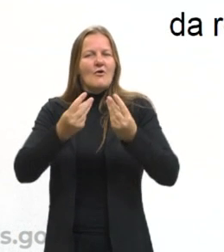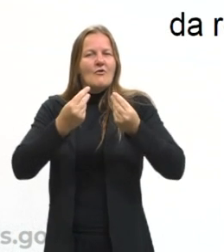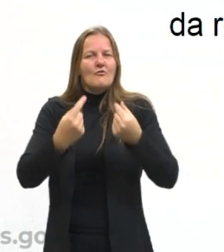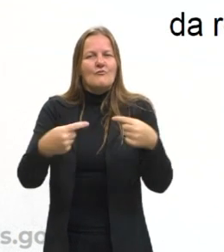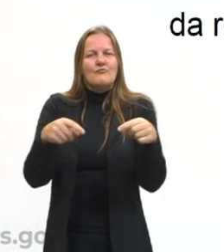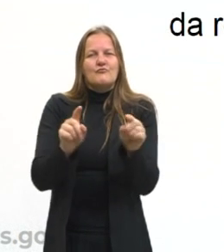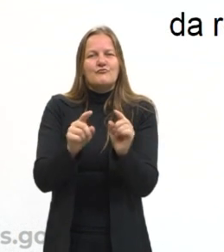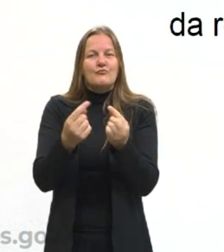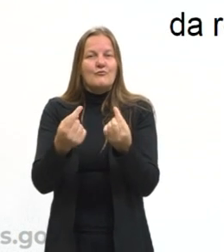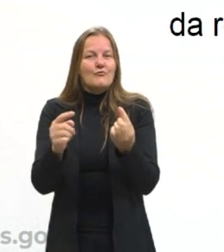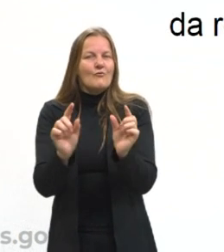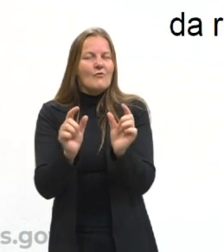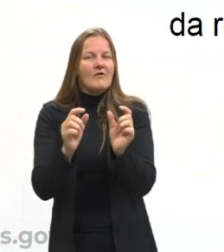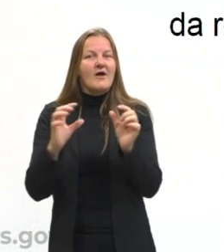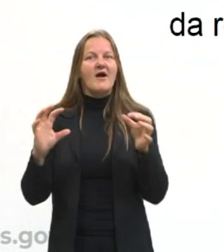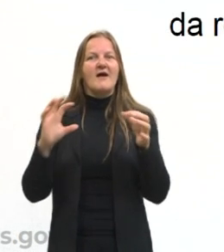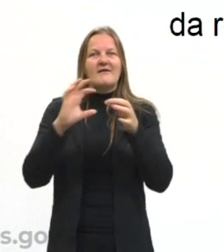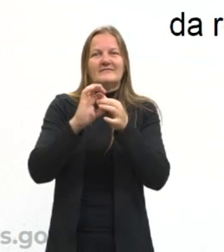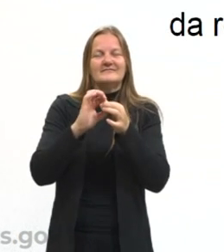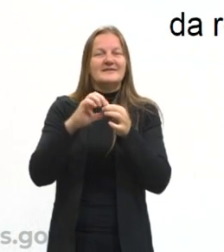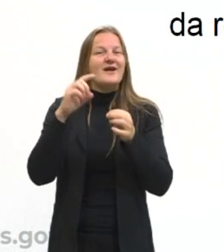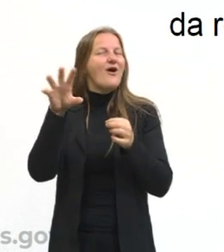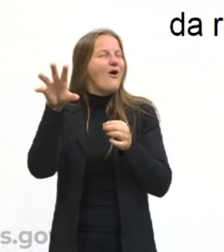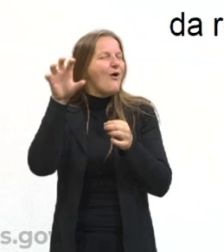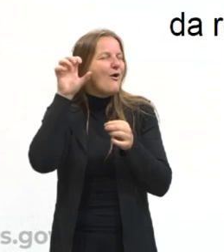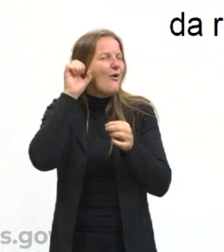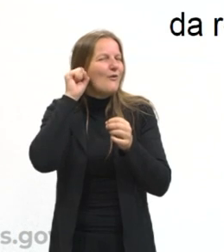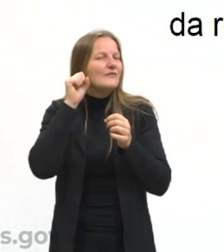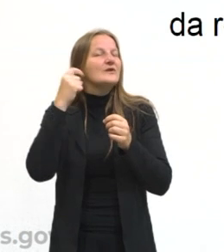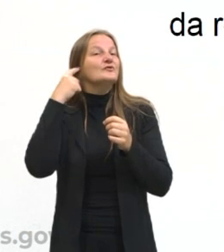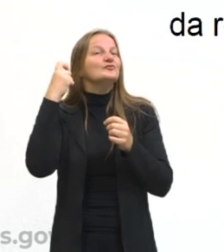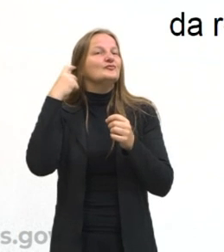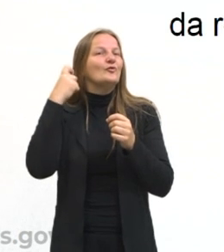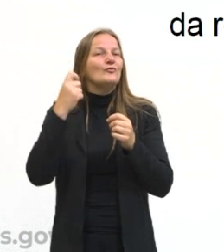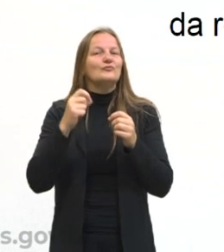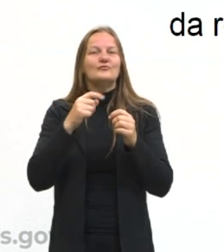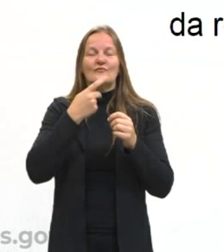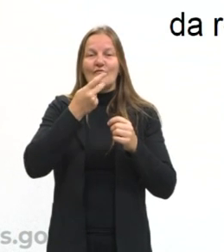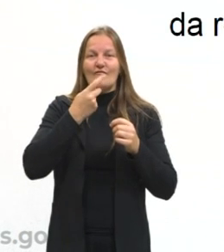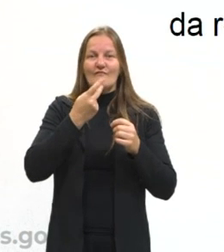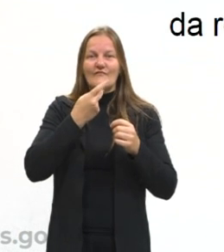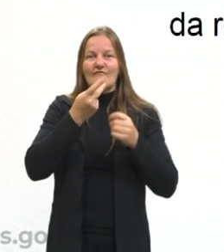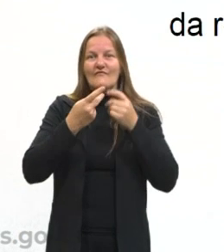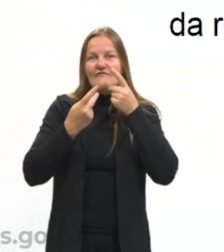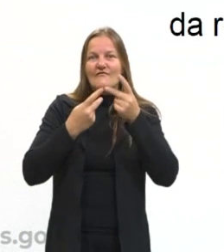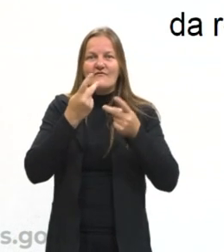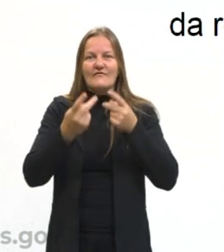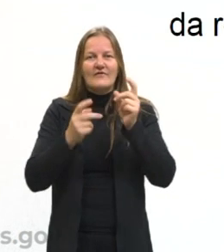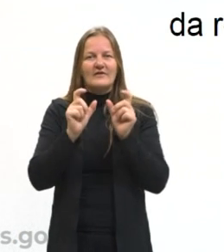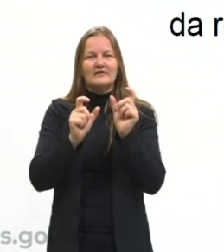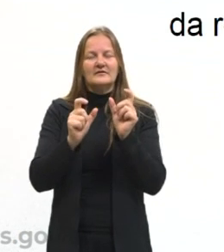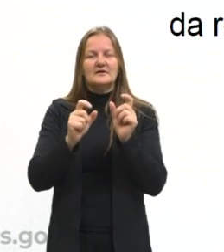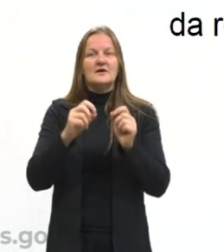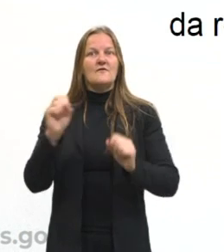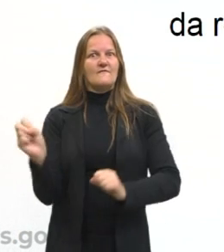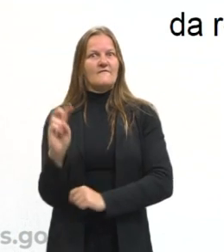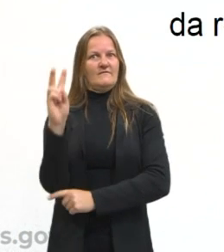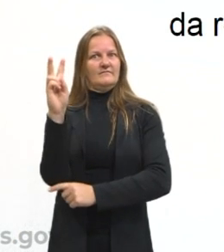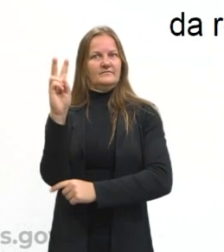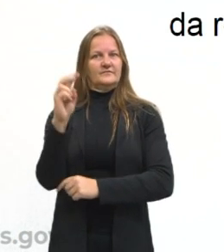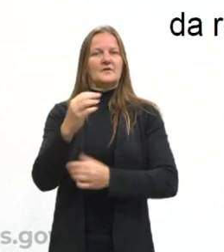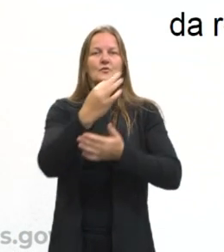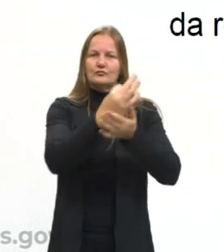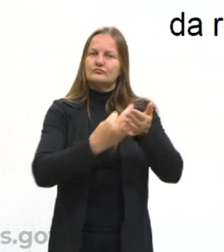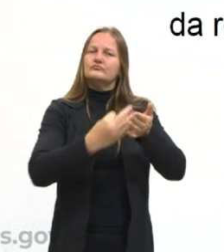elas estão associadas, obviamente, à sonoridade, né, aos sons que a língua faz. Elas valorizam a expressividade do